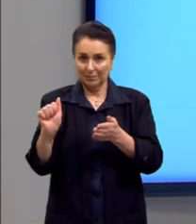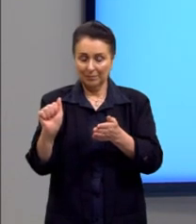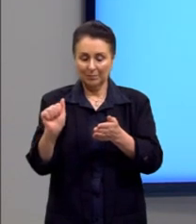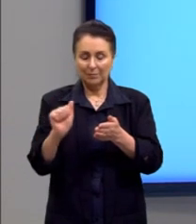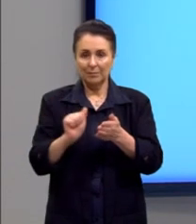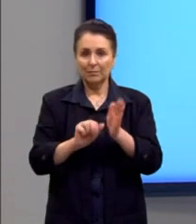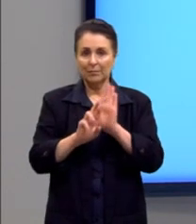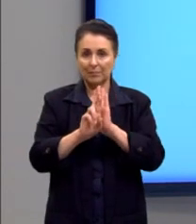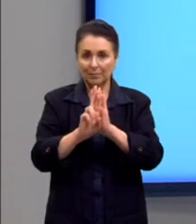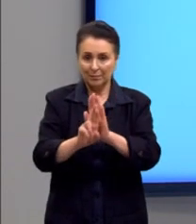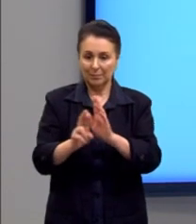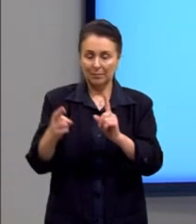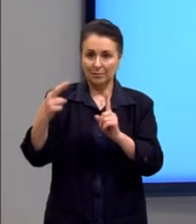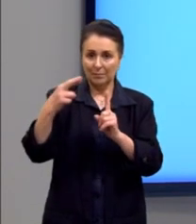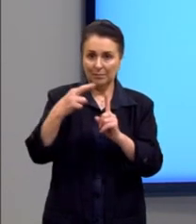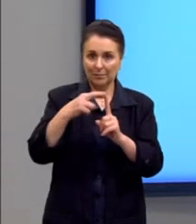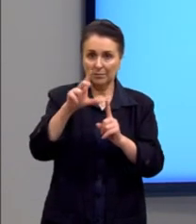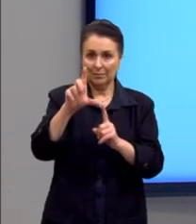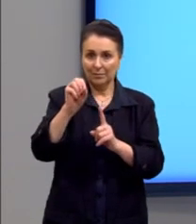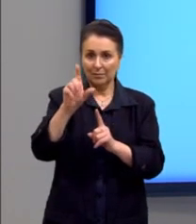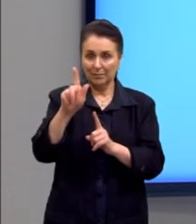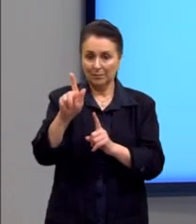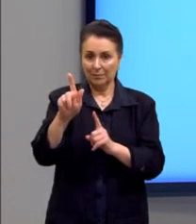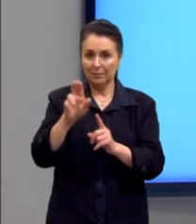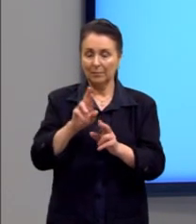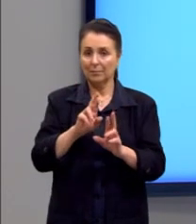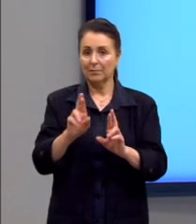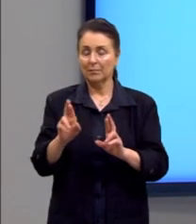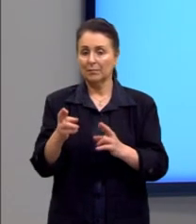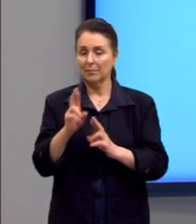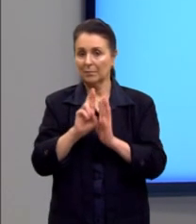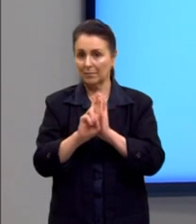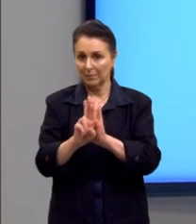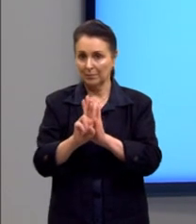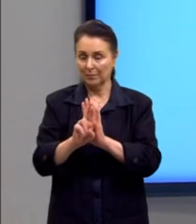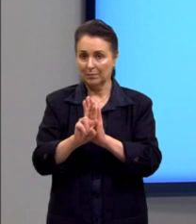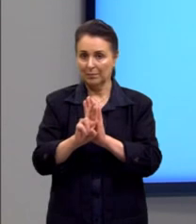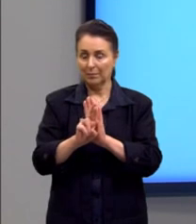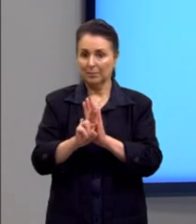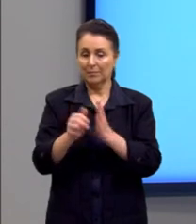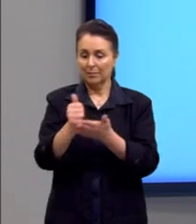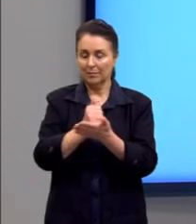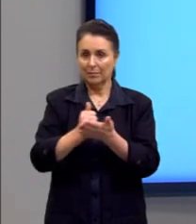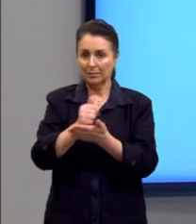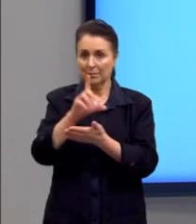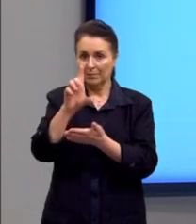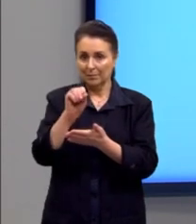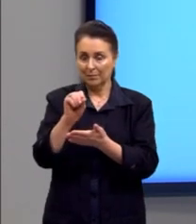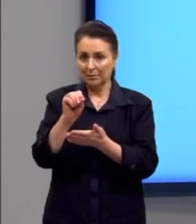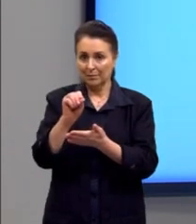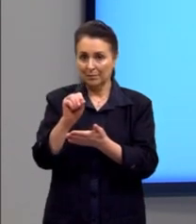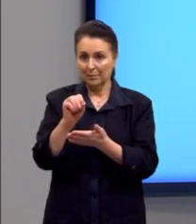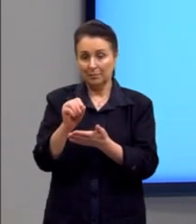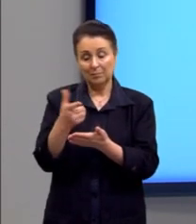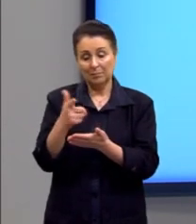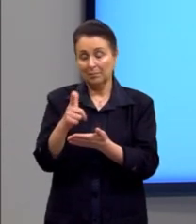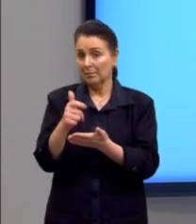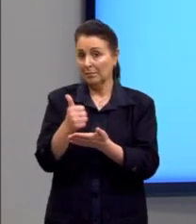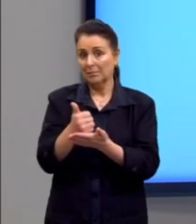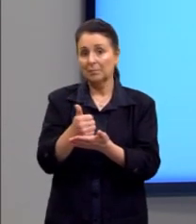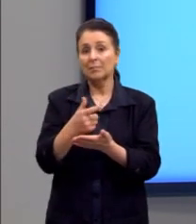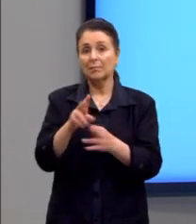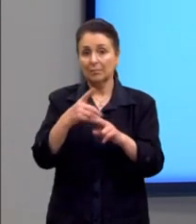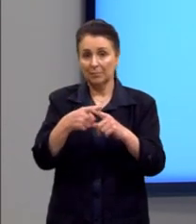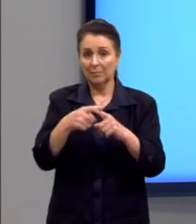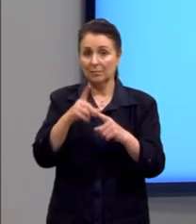e o log representa o logaritmo na base 10 como a gente não tem a base aqui e consideramos log na base 10